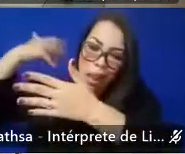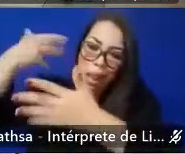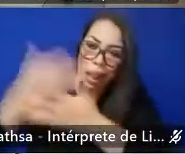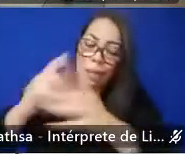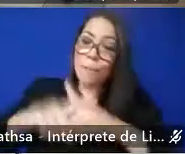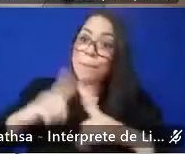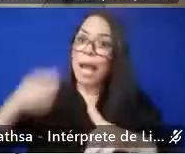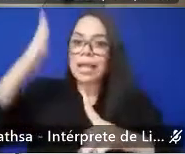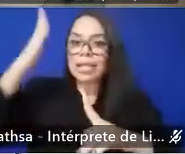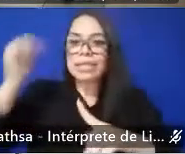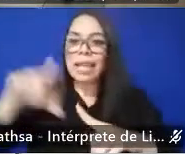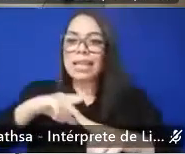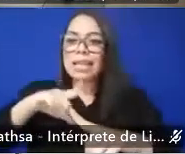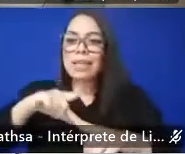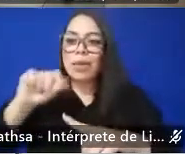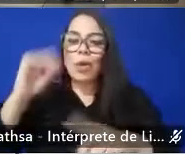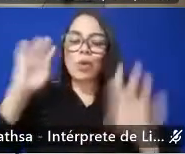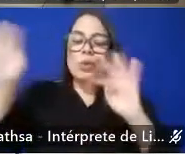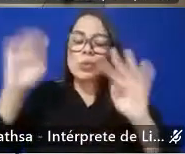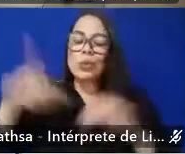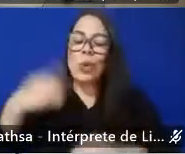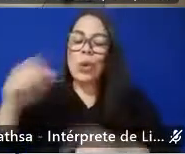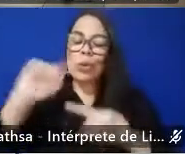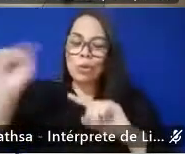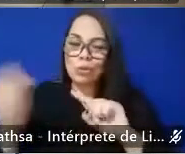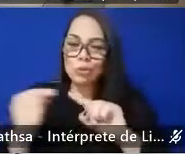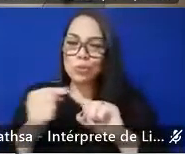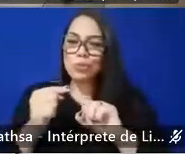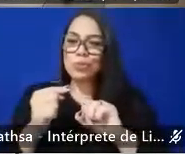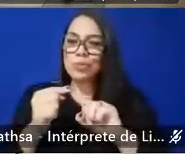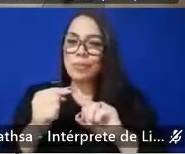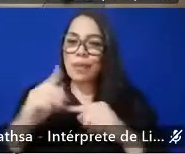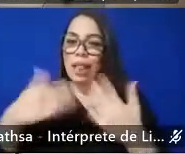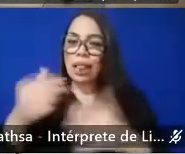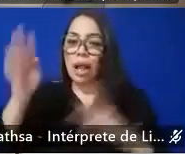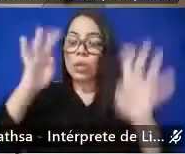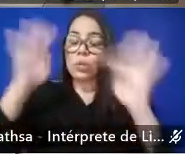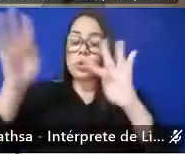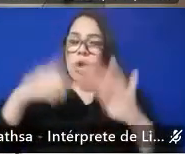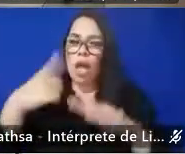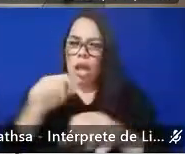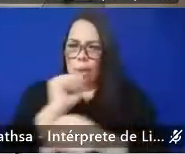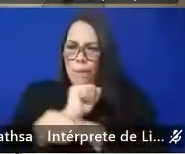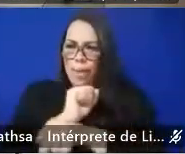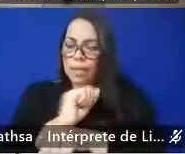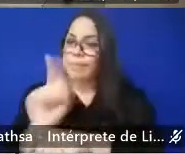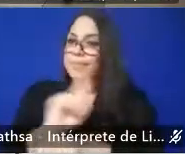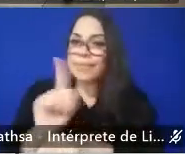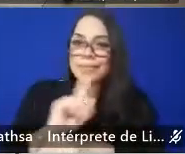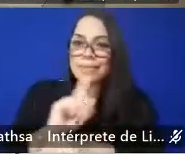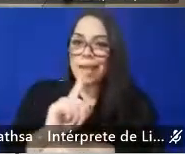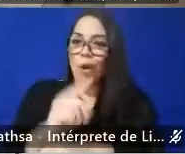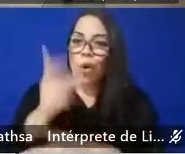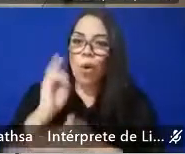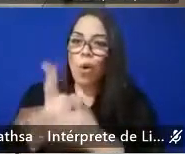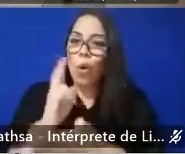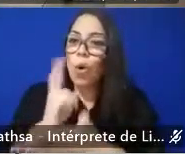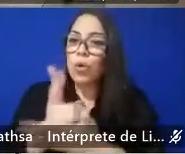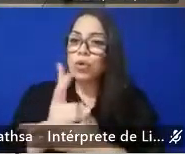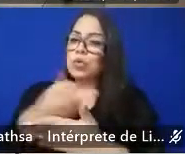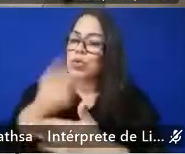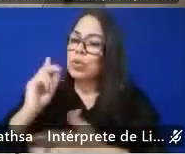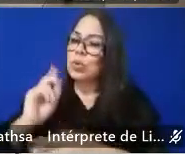o sonho que nos mostra as utopias não podem nos desmobilizar o revés Deve nos deves no